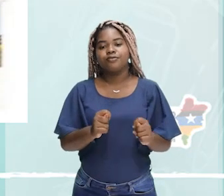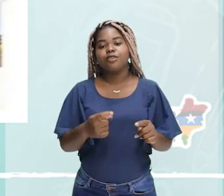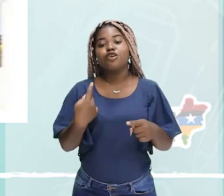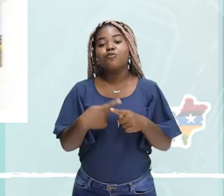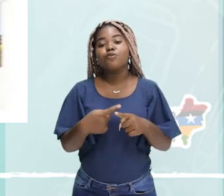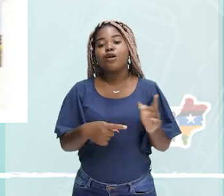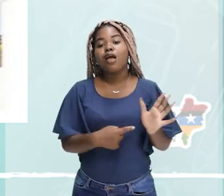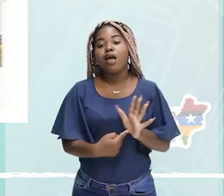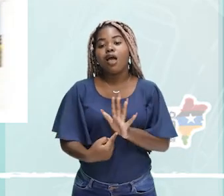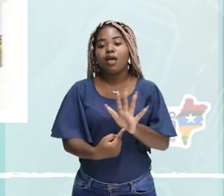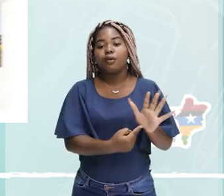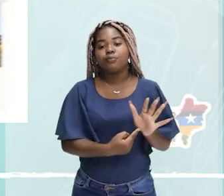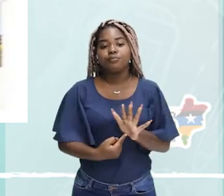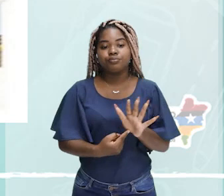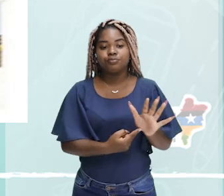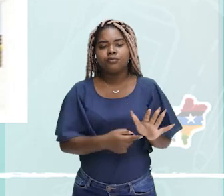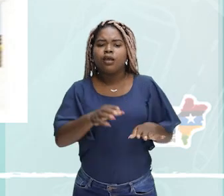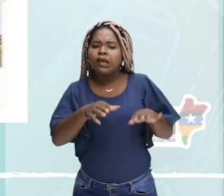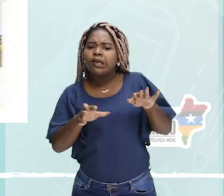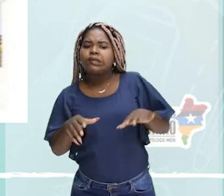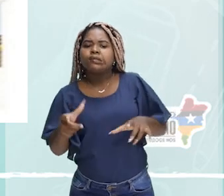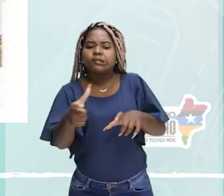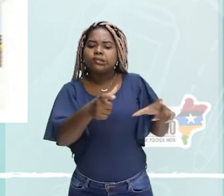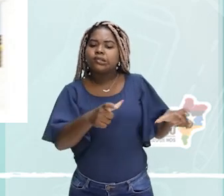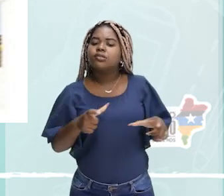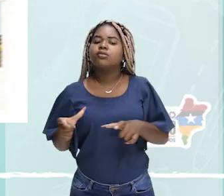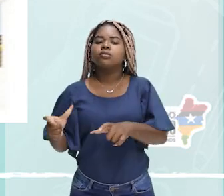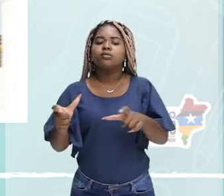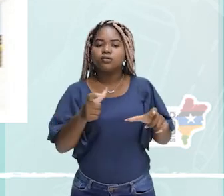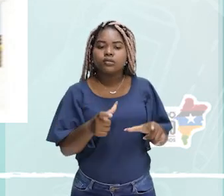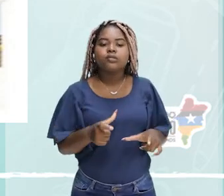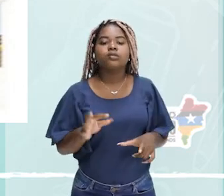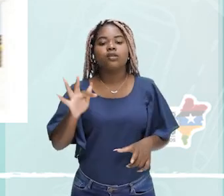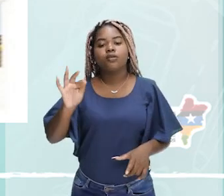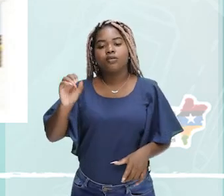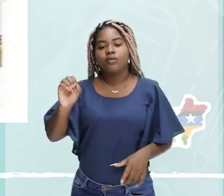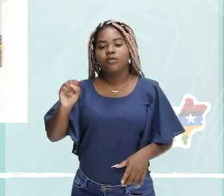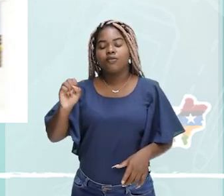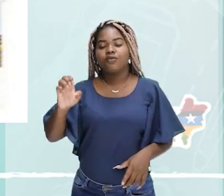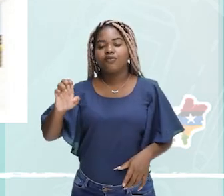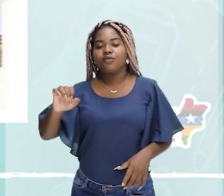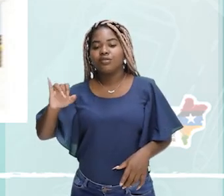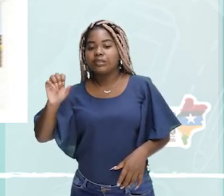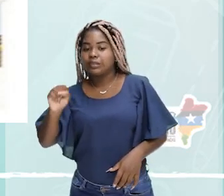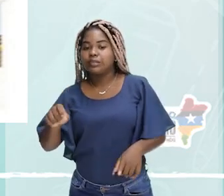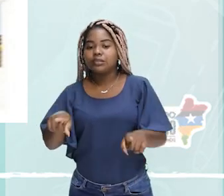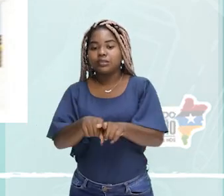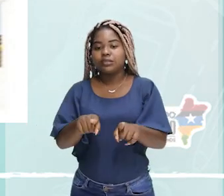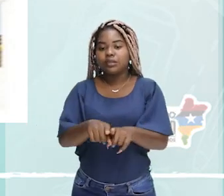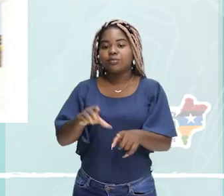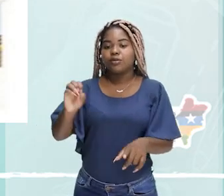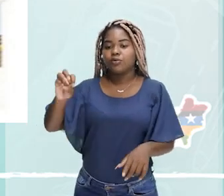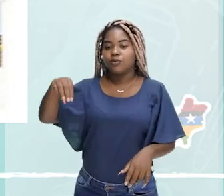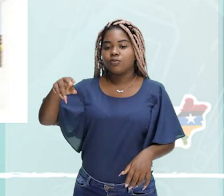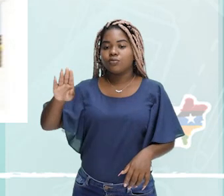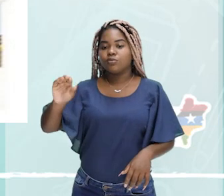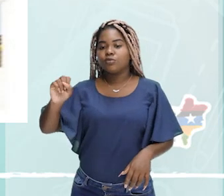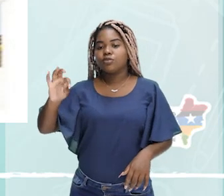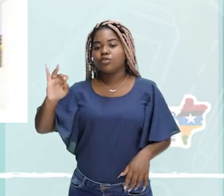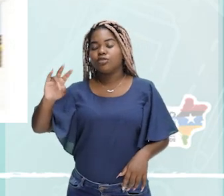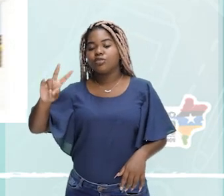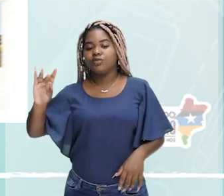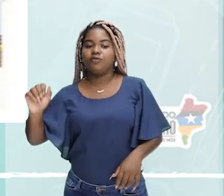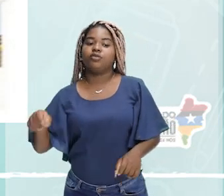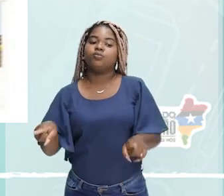apresentarem, dependendo das suas condições locais, uma grande quantidade de fósseis e combustíveis fósseis, como carvão mineral,